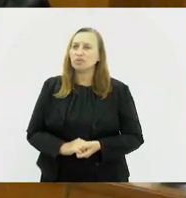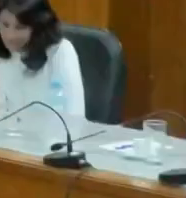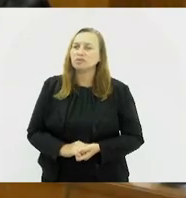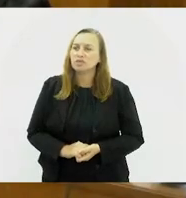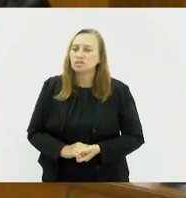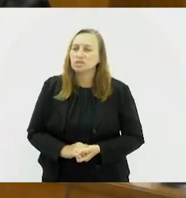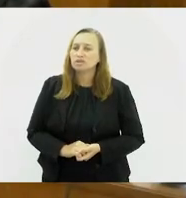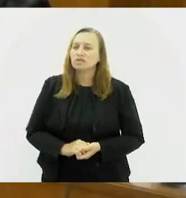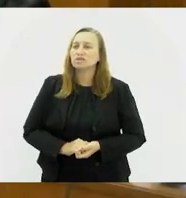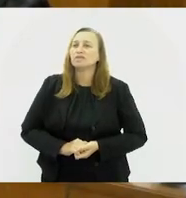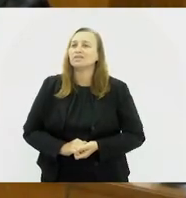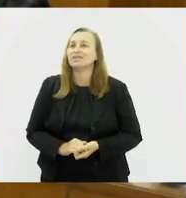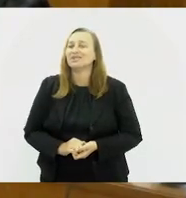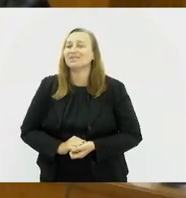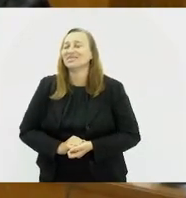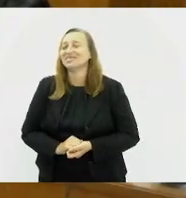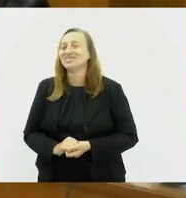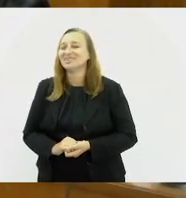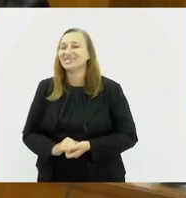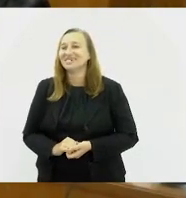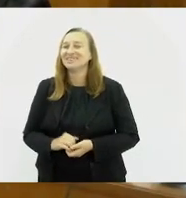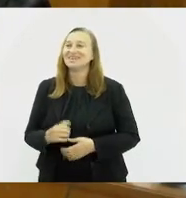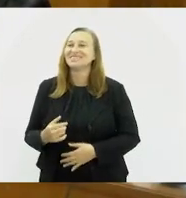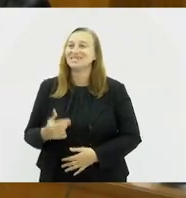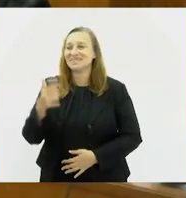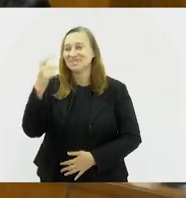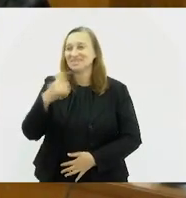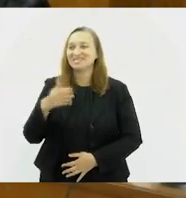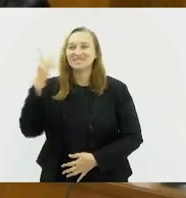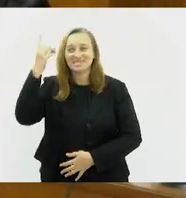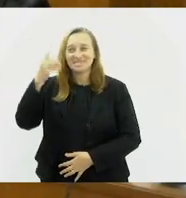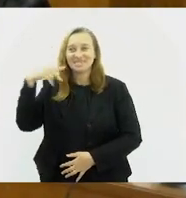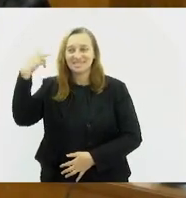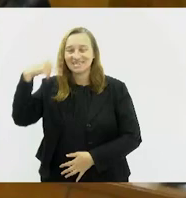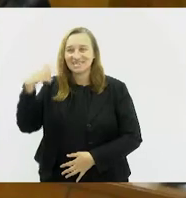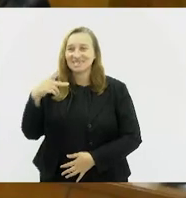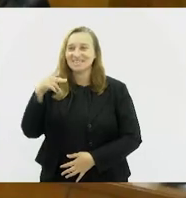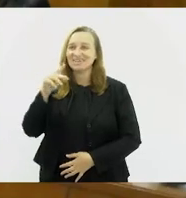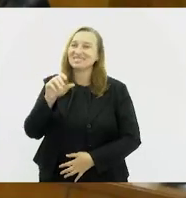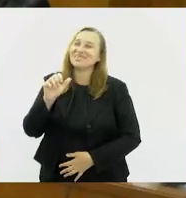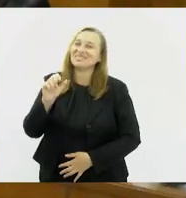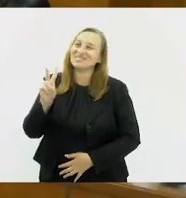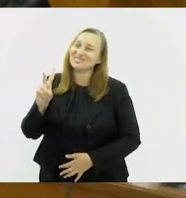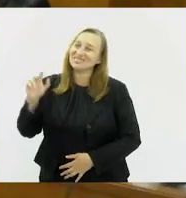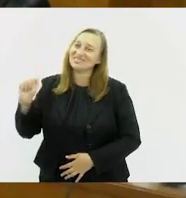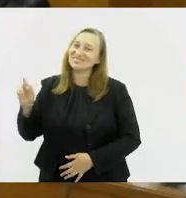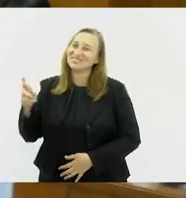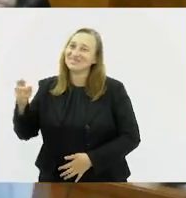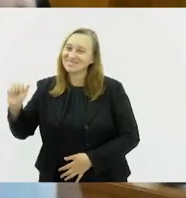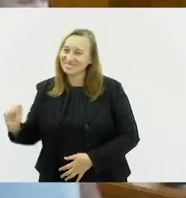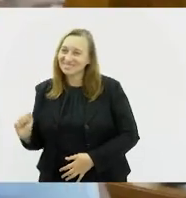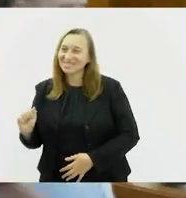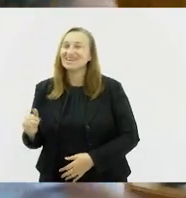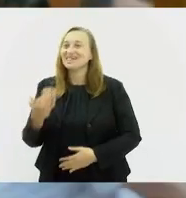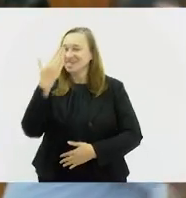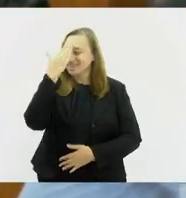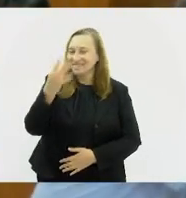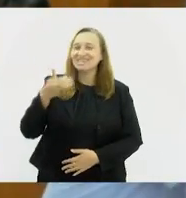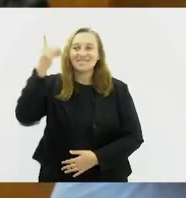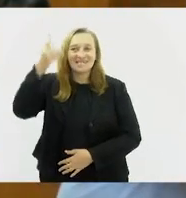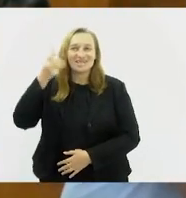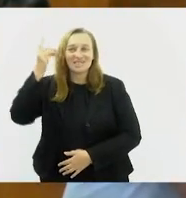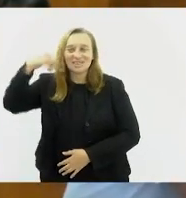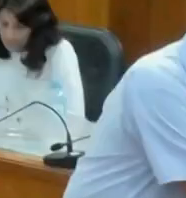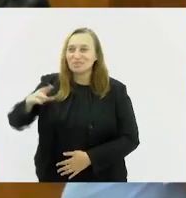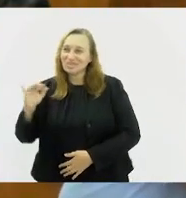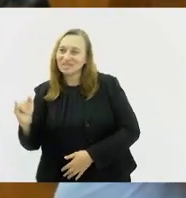da Câmara de Vassouras e agradeço ao deputado Munir pelo